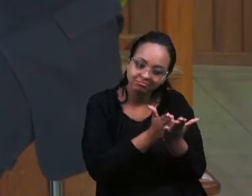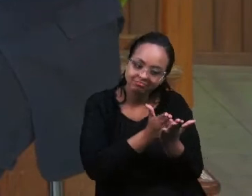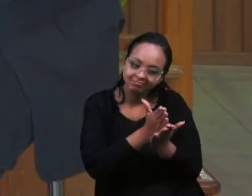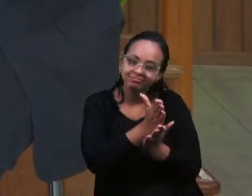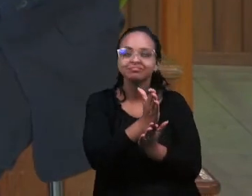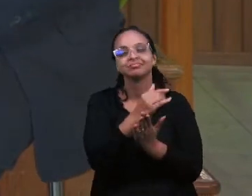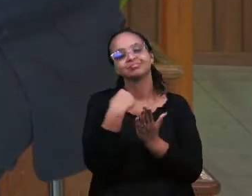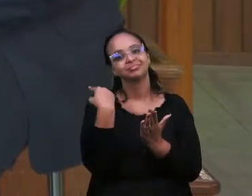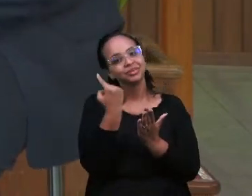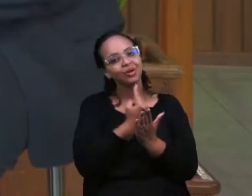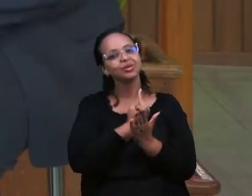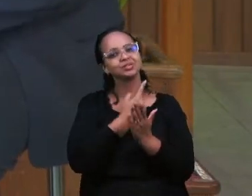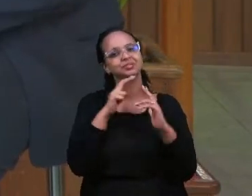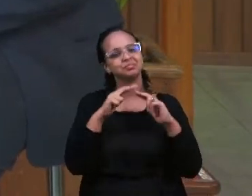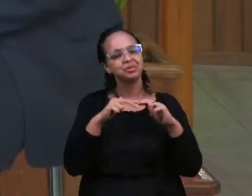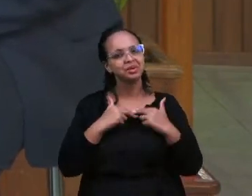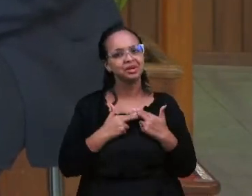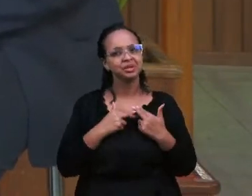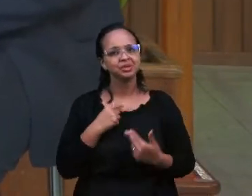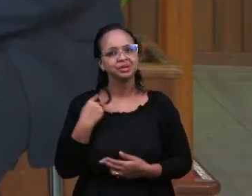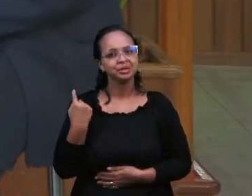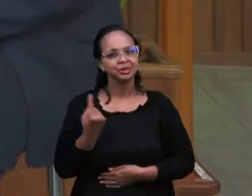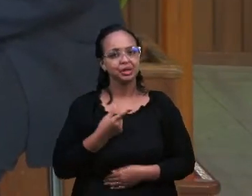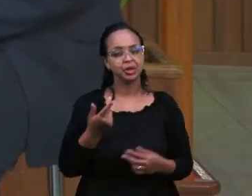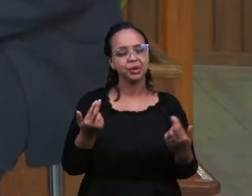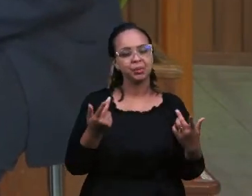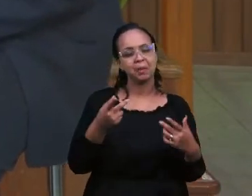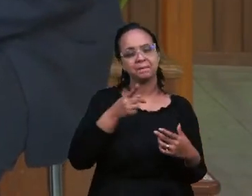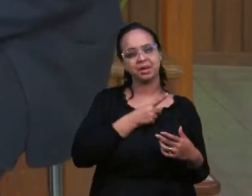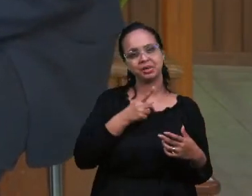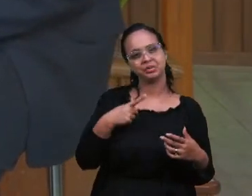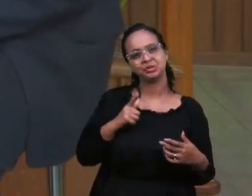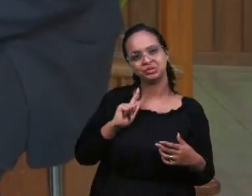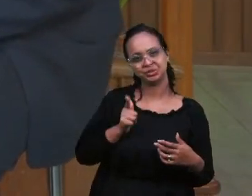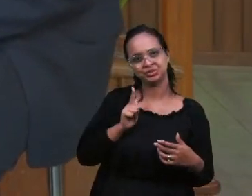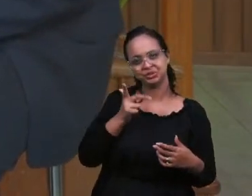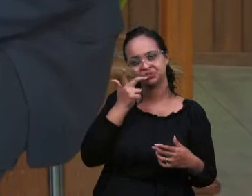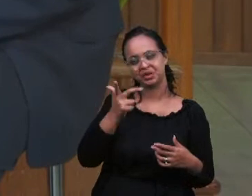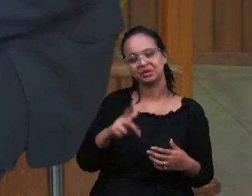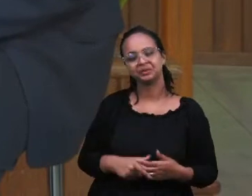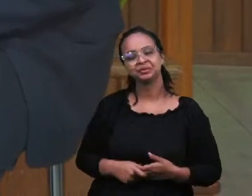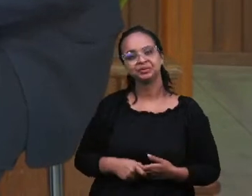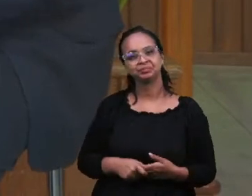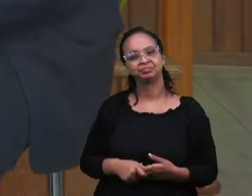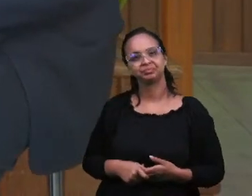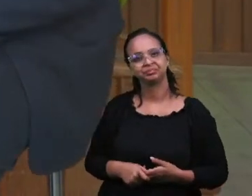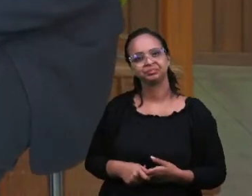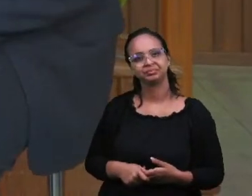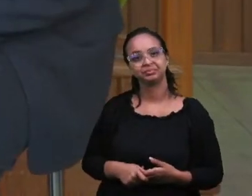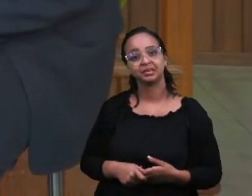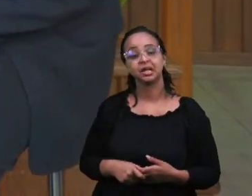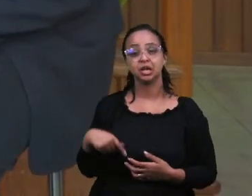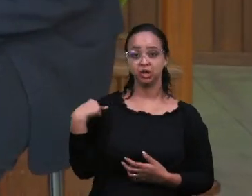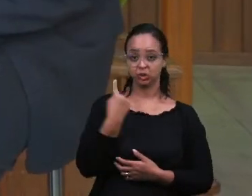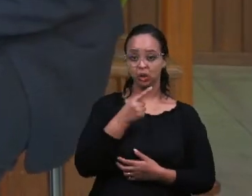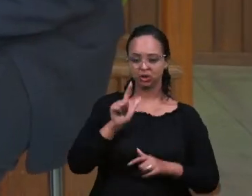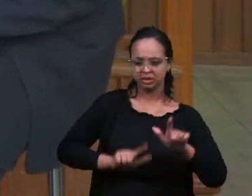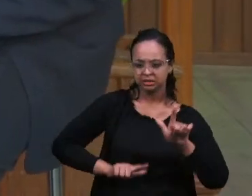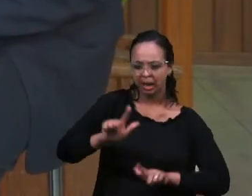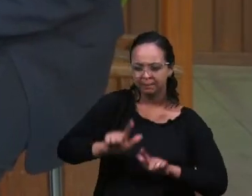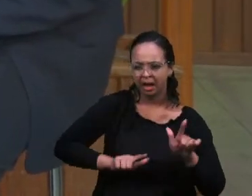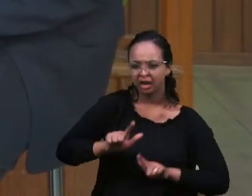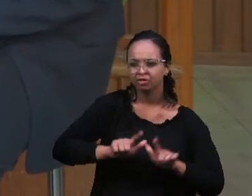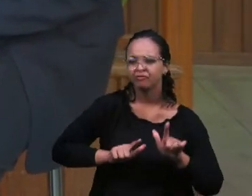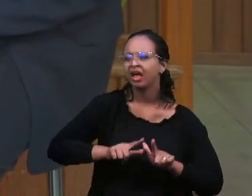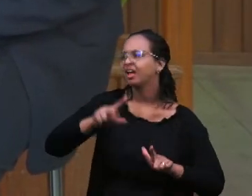vamos. E nisso a gente, como o pastor Gideuti falou uma vez, a gente, quando está com a mão no arado, não olha para trás. Só olha para trás